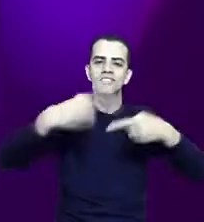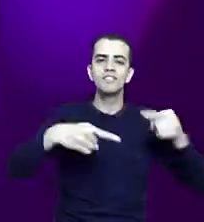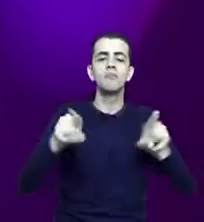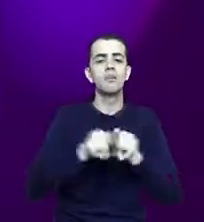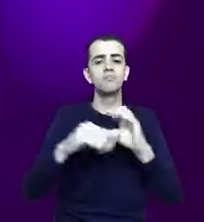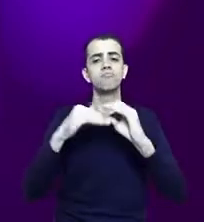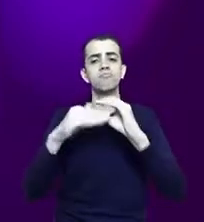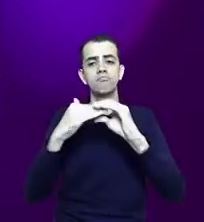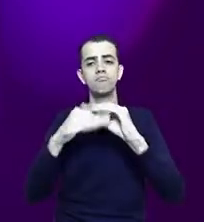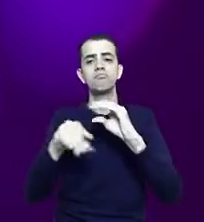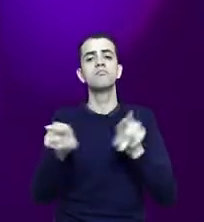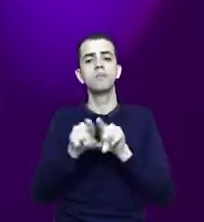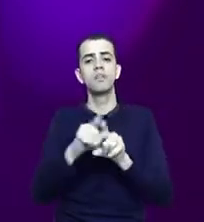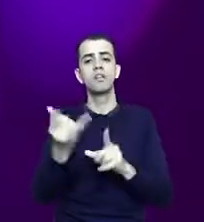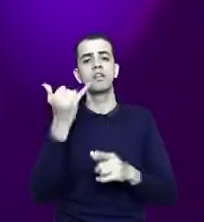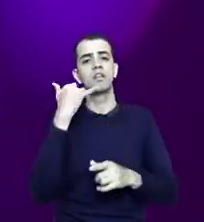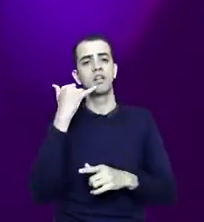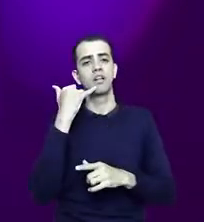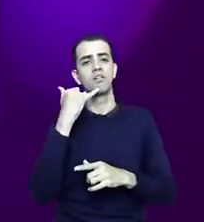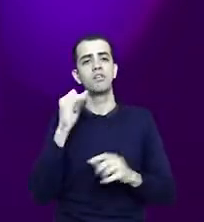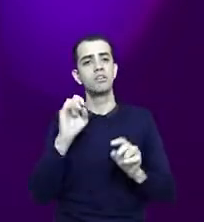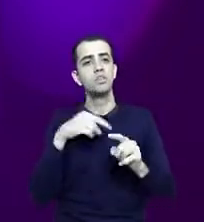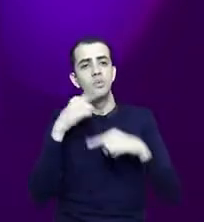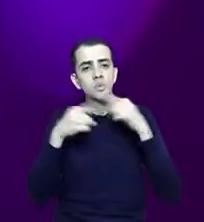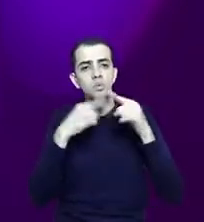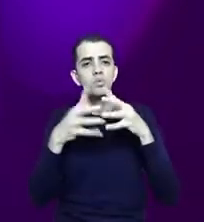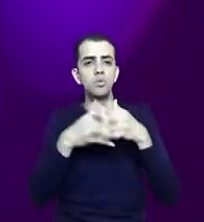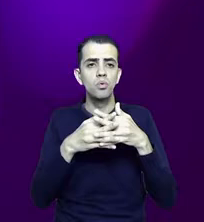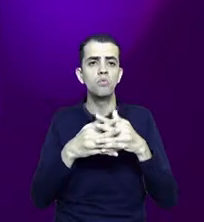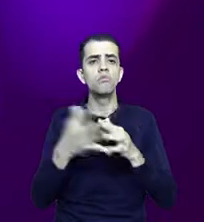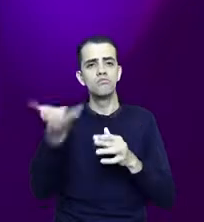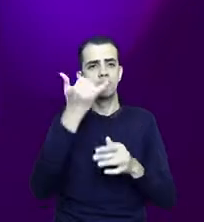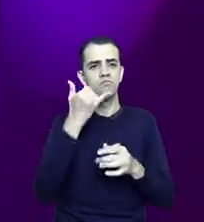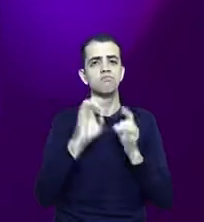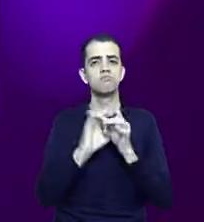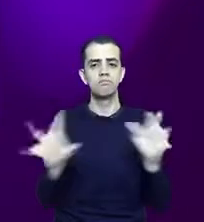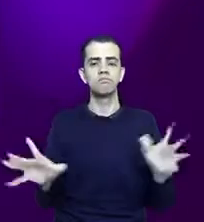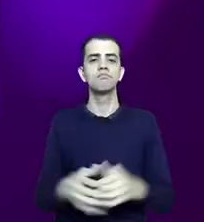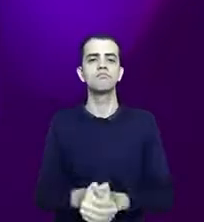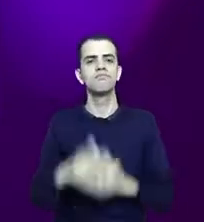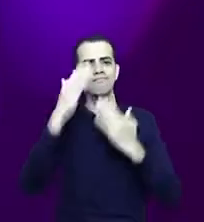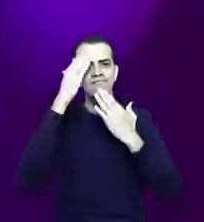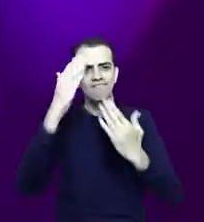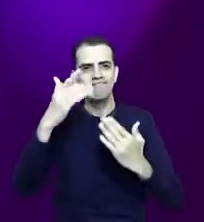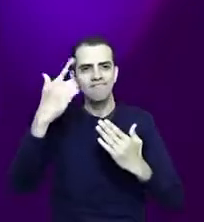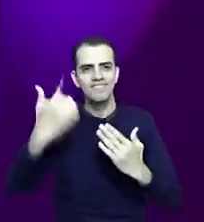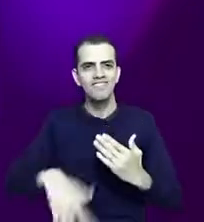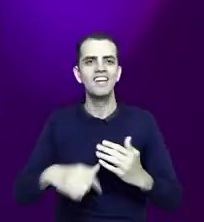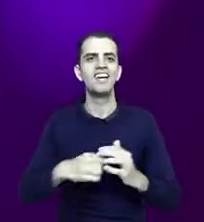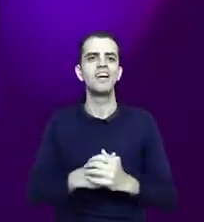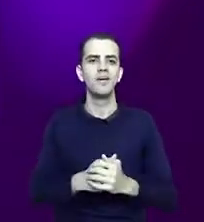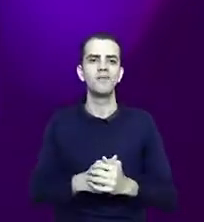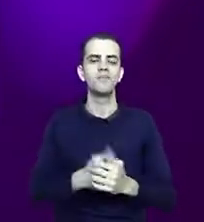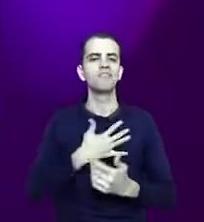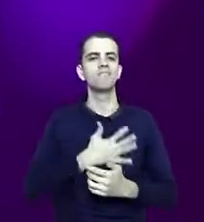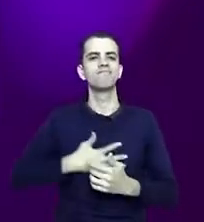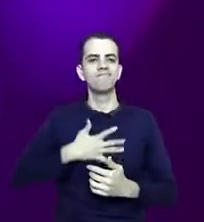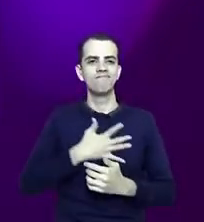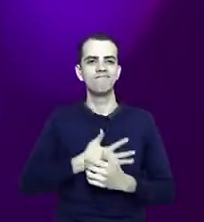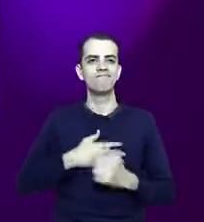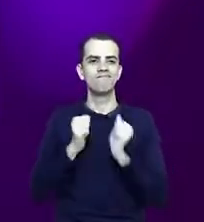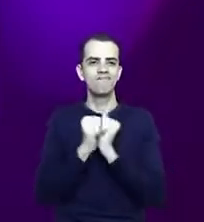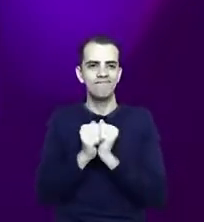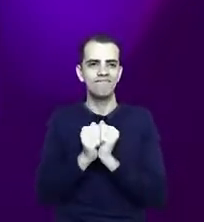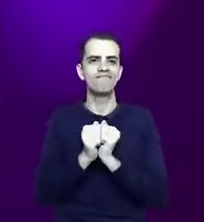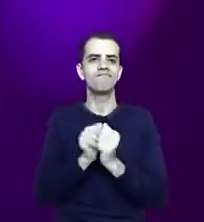o meu telefone para, se alguém tiver alguma dúvida, estou à disposição. Mais uma vez, eu agradeço, é um prazer muito grande participar nesse evento